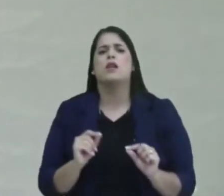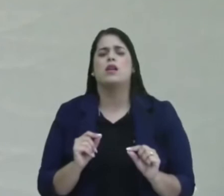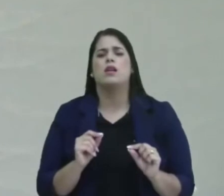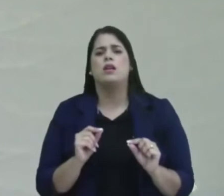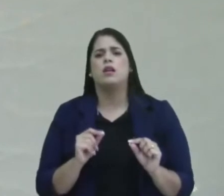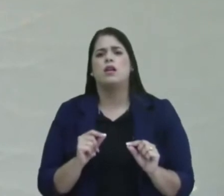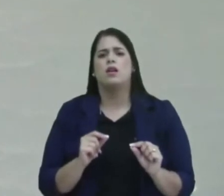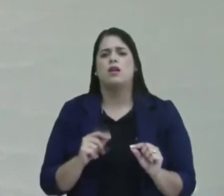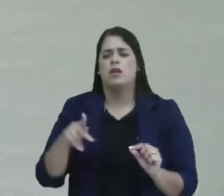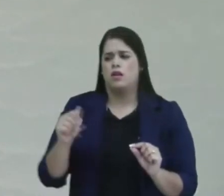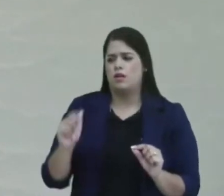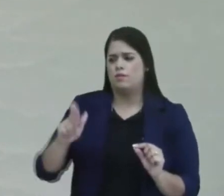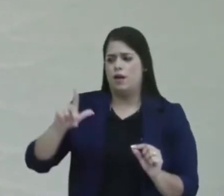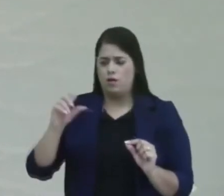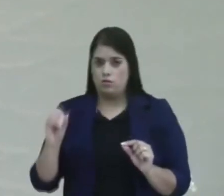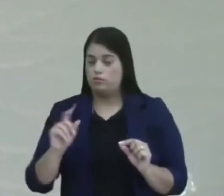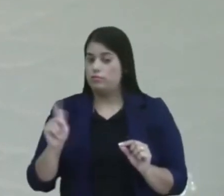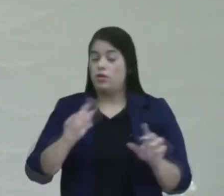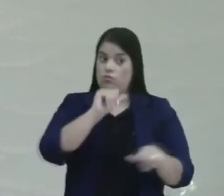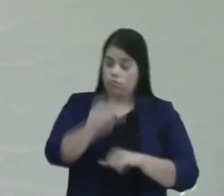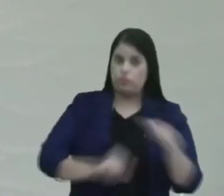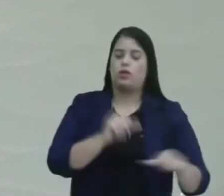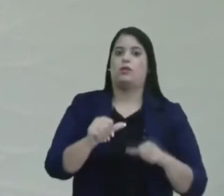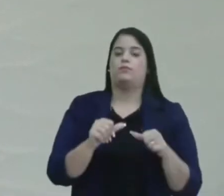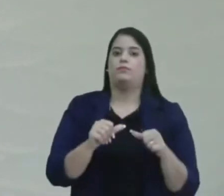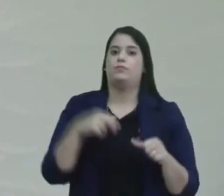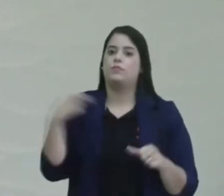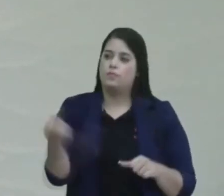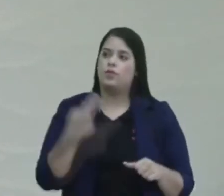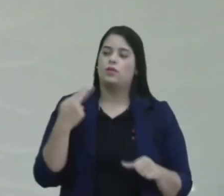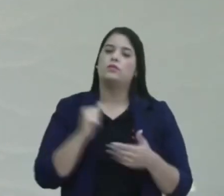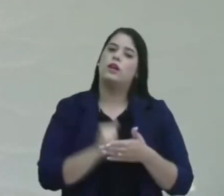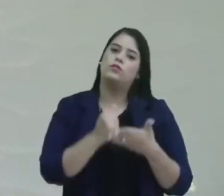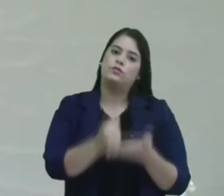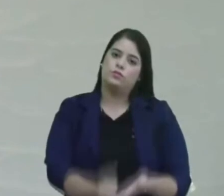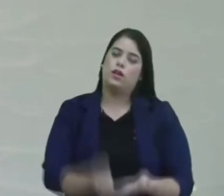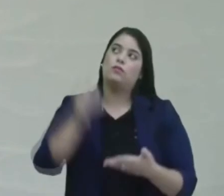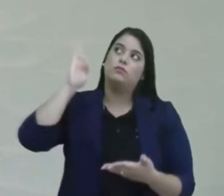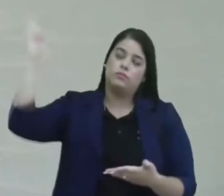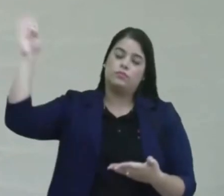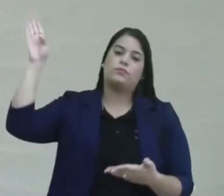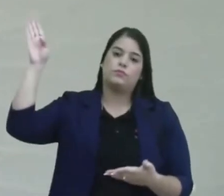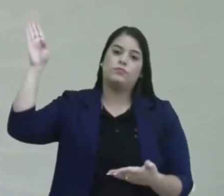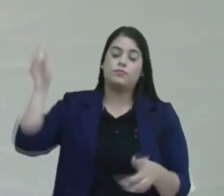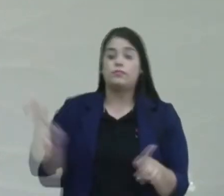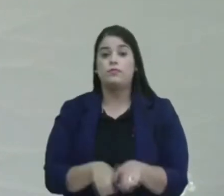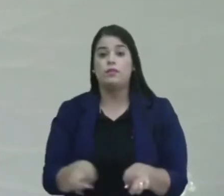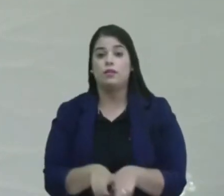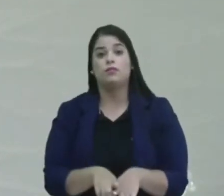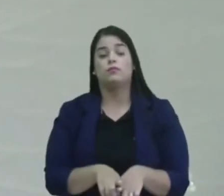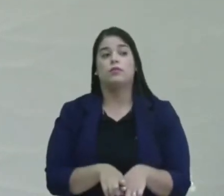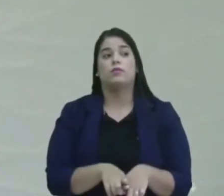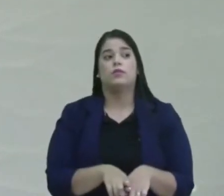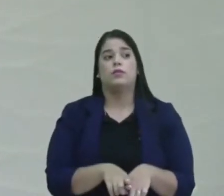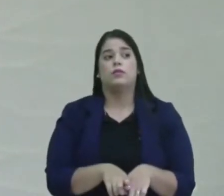vai governar, a gestão será outra, e a gente está aí para apoiar esses candidatos que estão, e também o candidato defendido